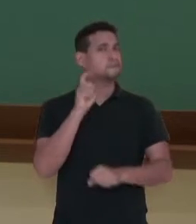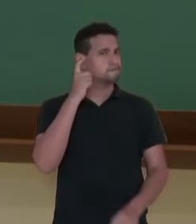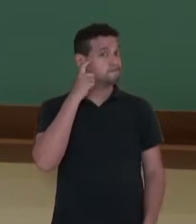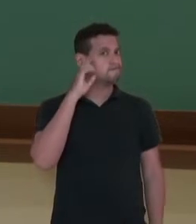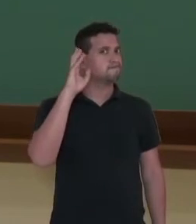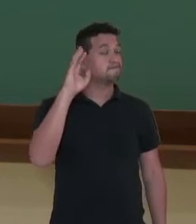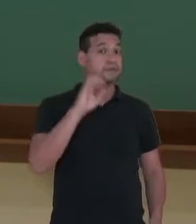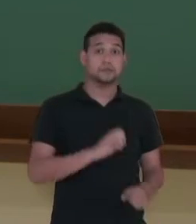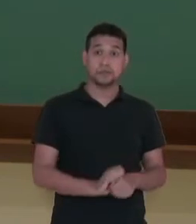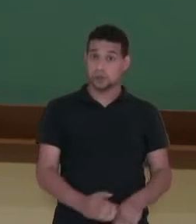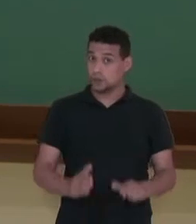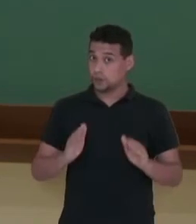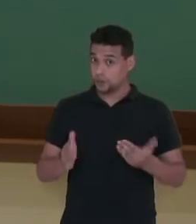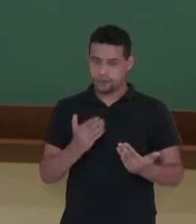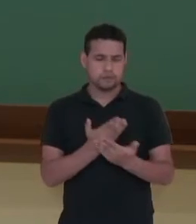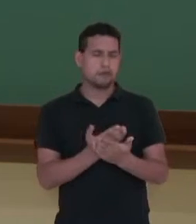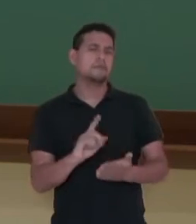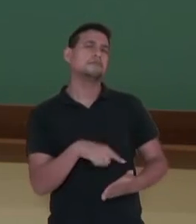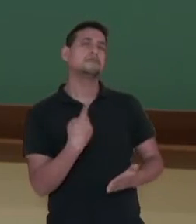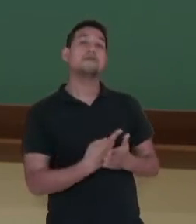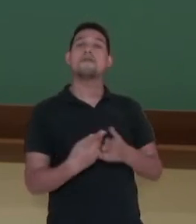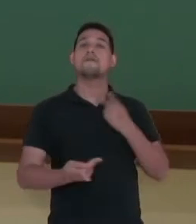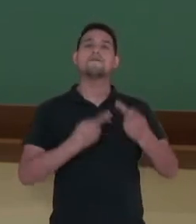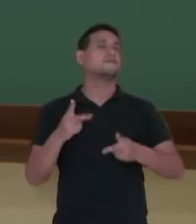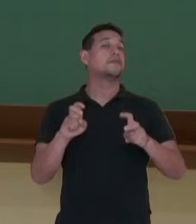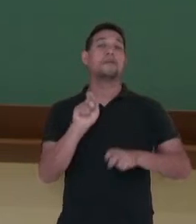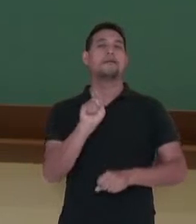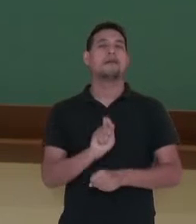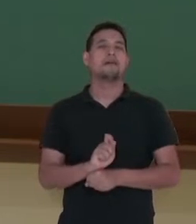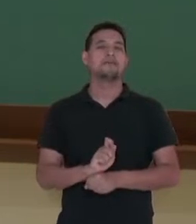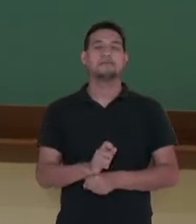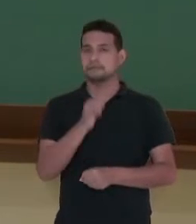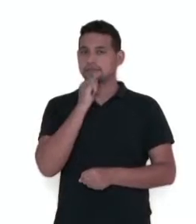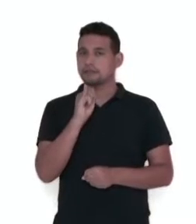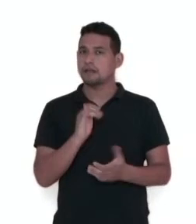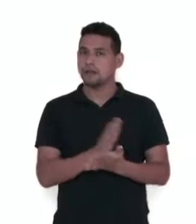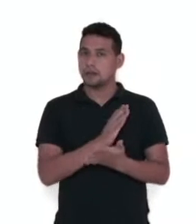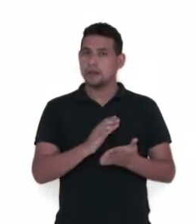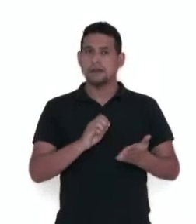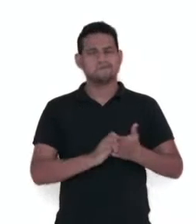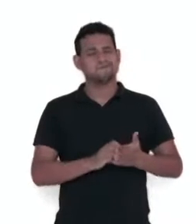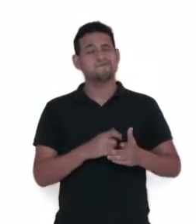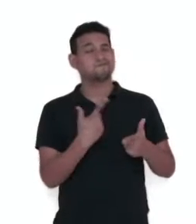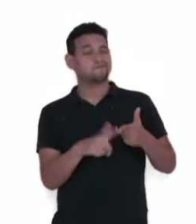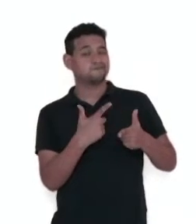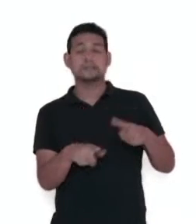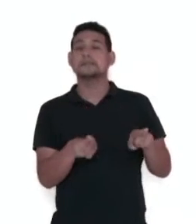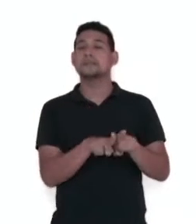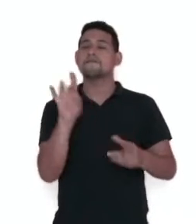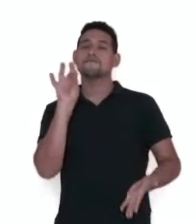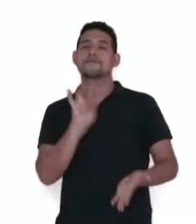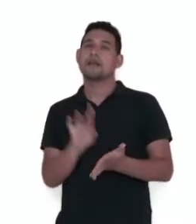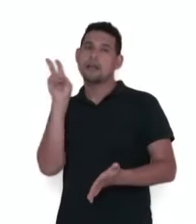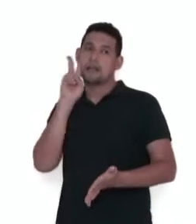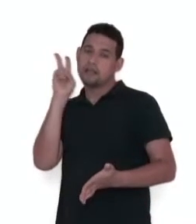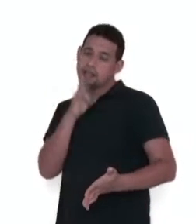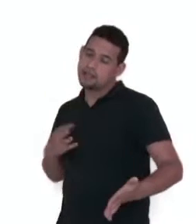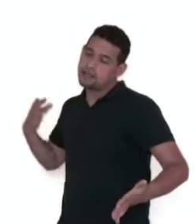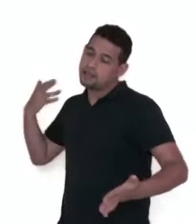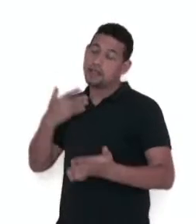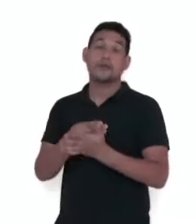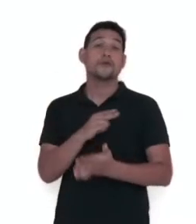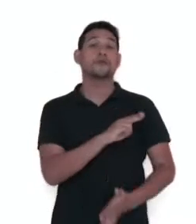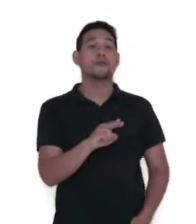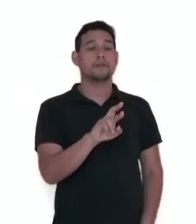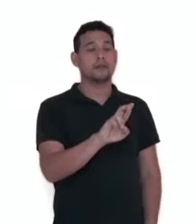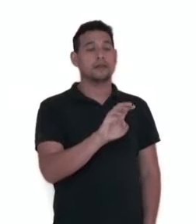Reflexionando, hoy en esta clase vamos a hablar un poquito sobre la trágica y verdadera historia de Rebeca Mendes,